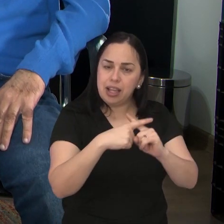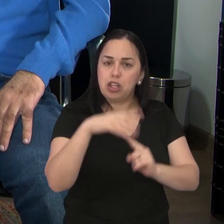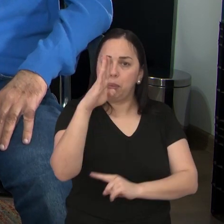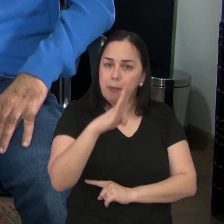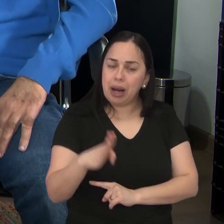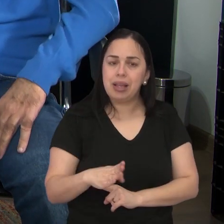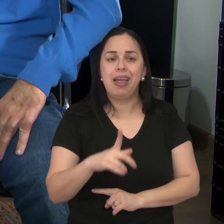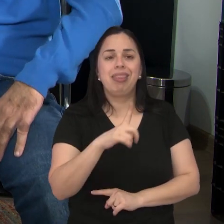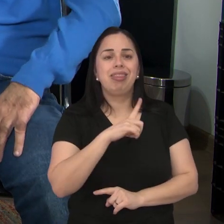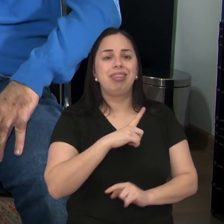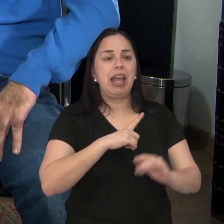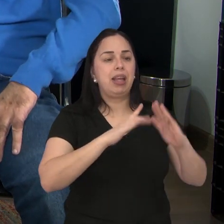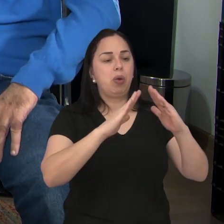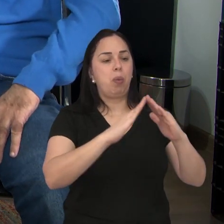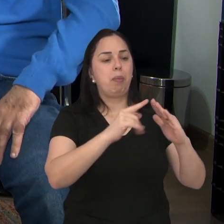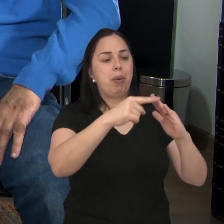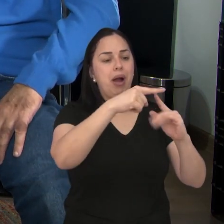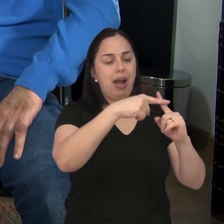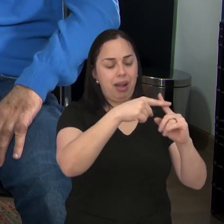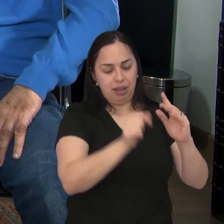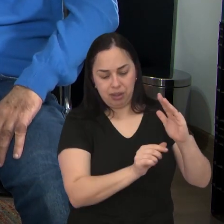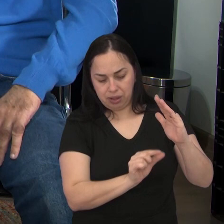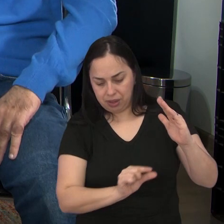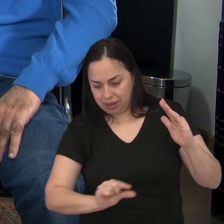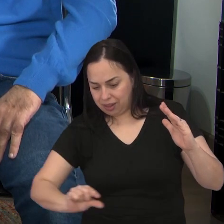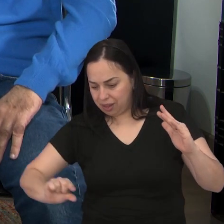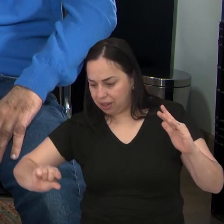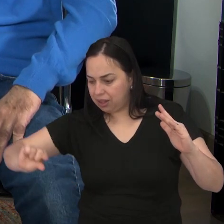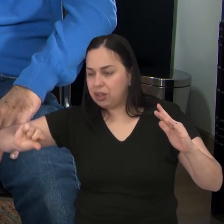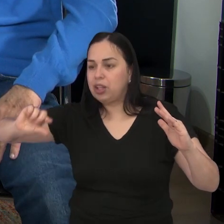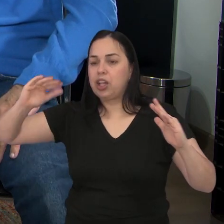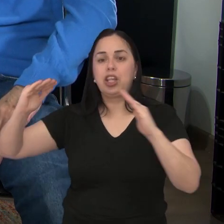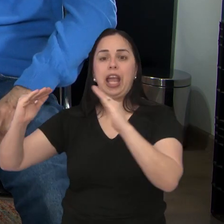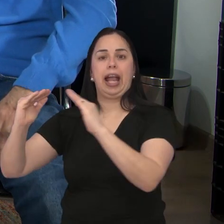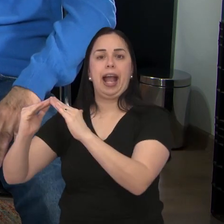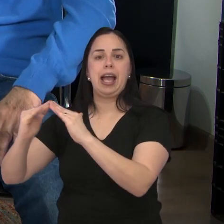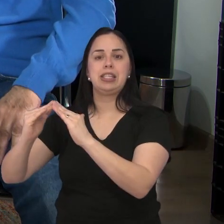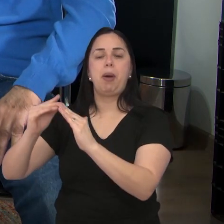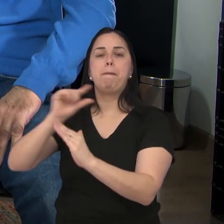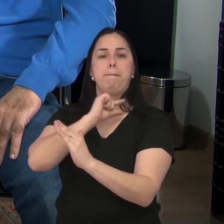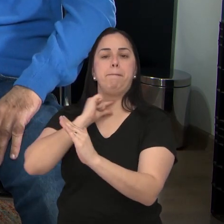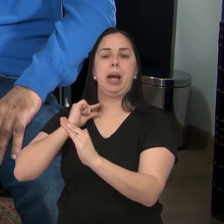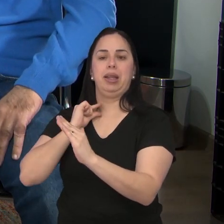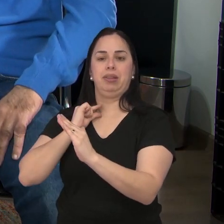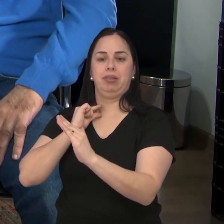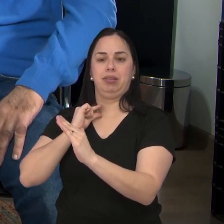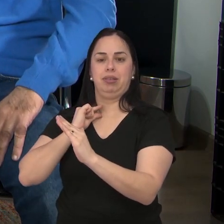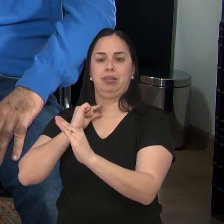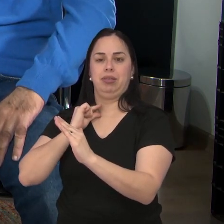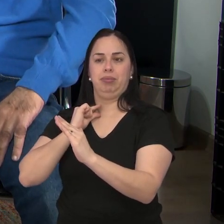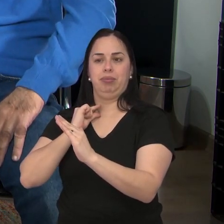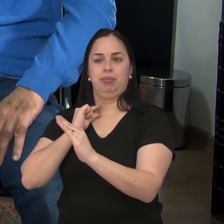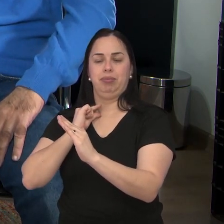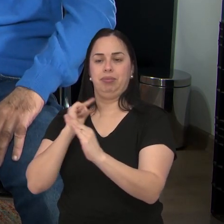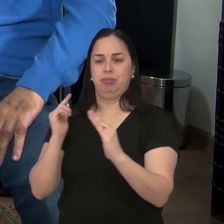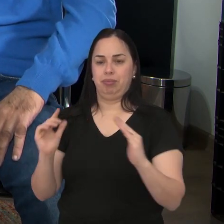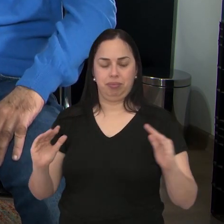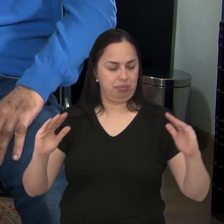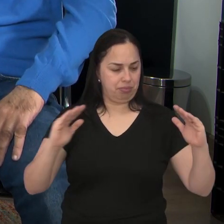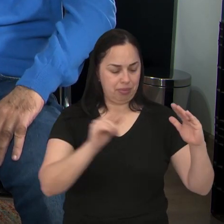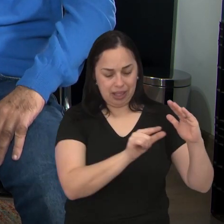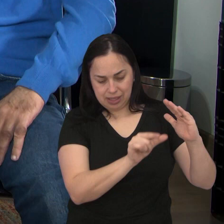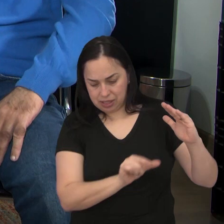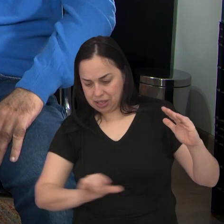túnel na casa dos padres, onde ficavam padres e tal, que era provavelmente onde era um hotel do lado